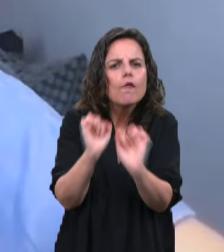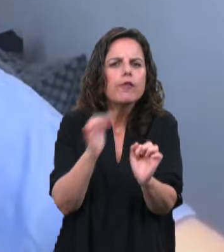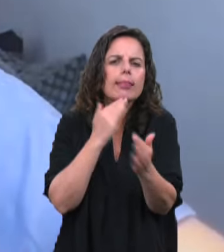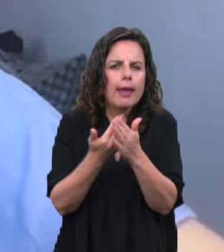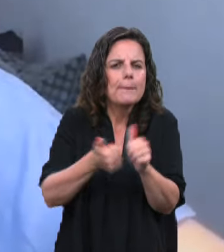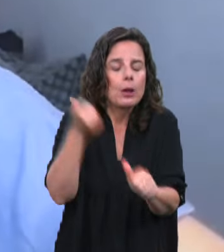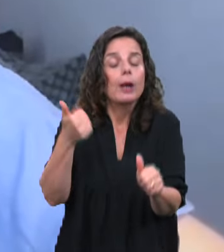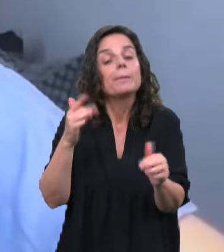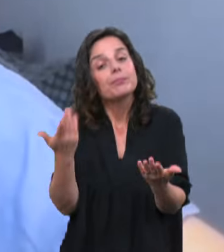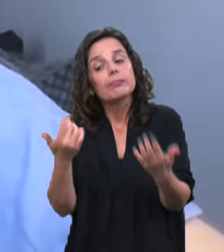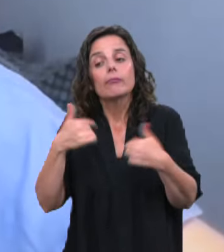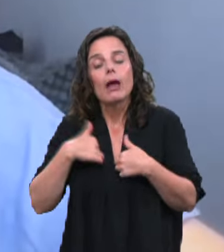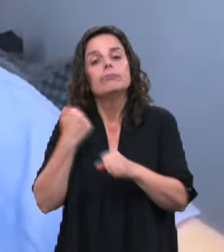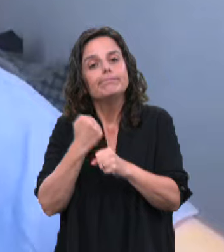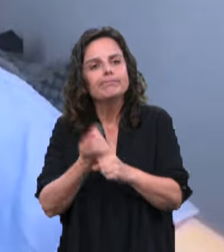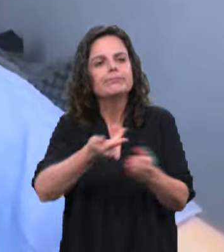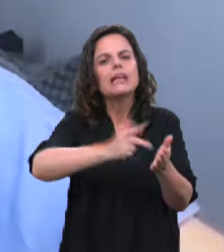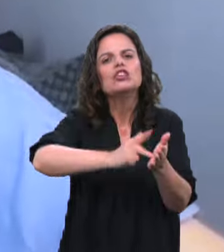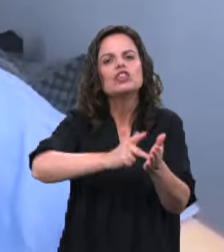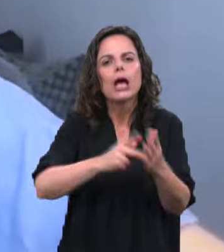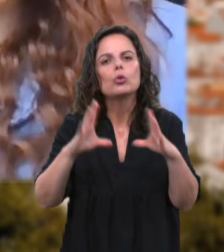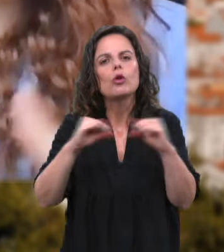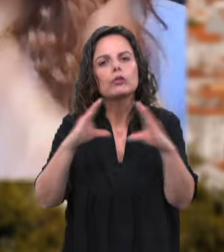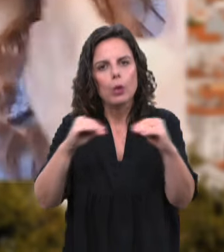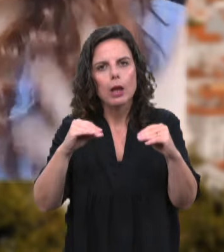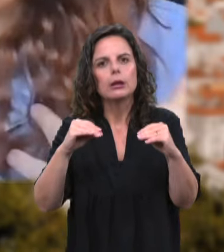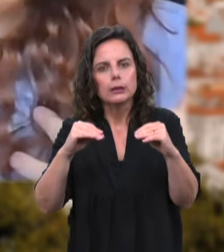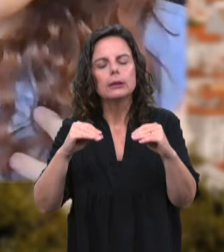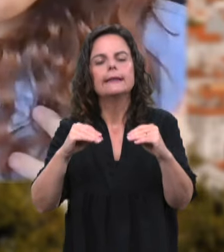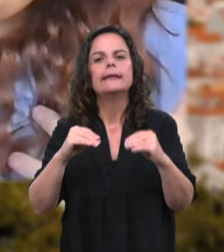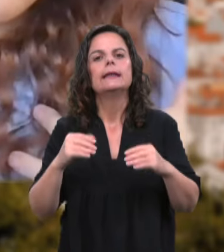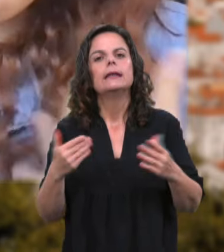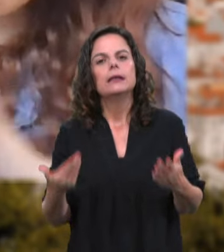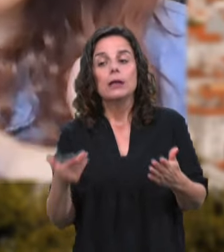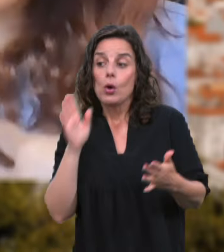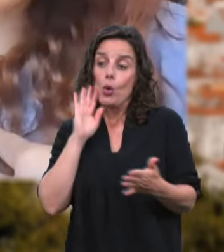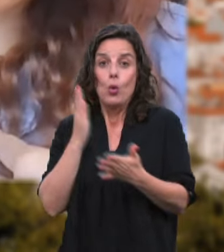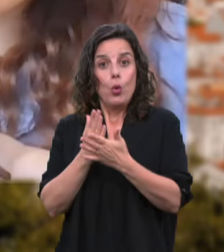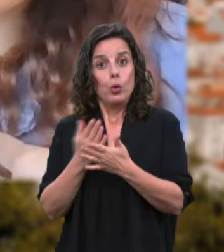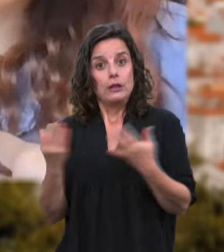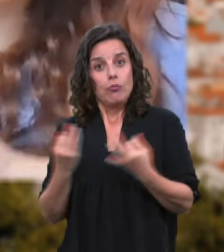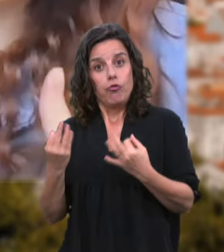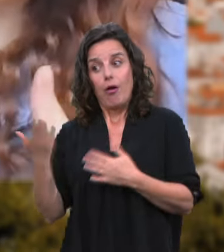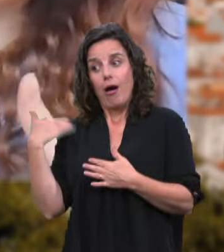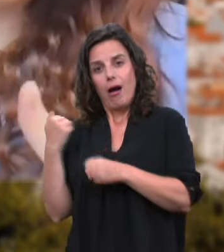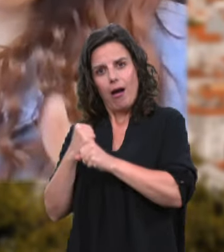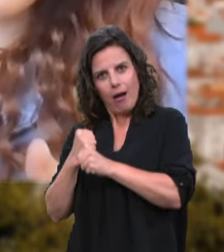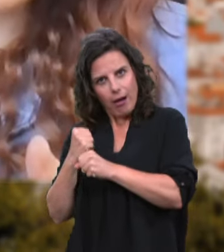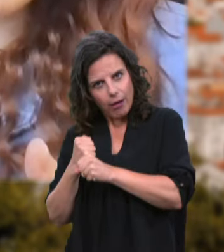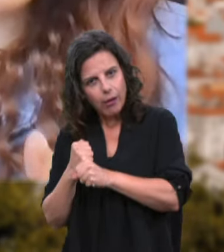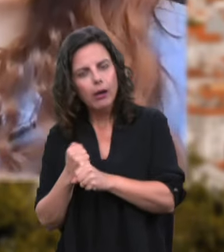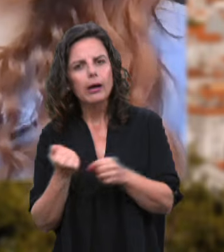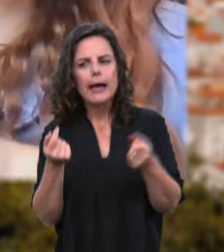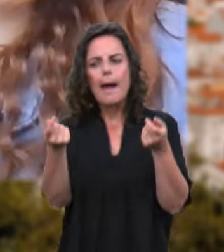eu trabalho muito com engenheiros de software, O meu último role era